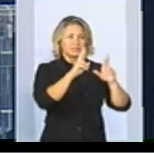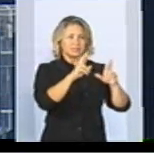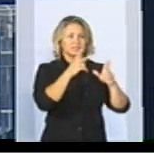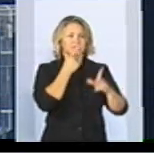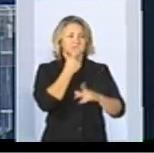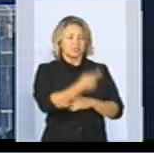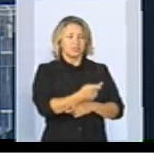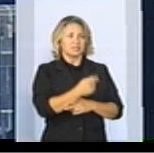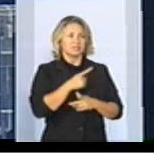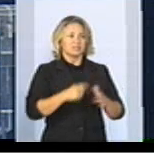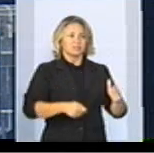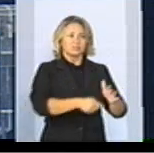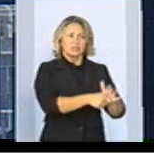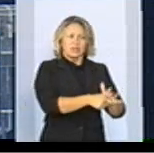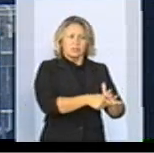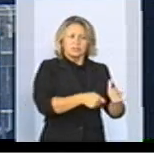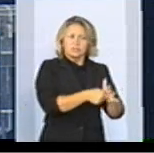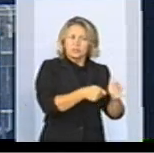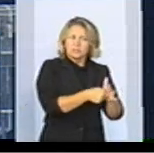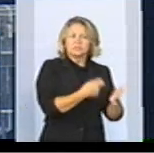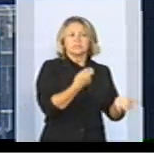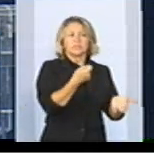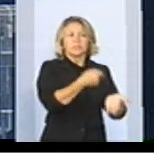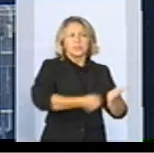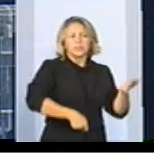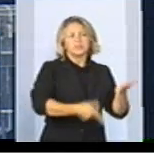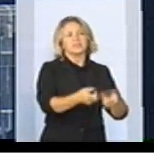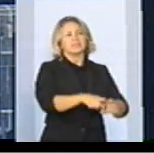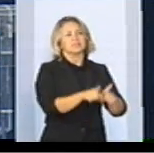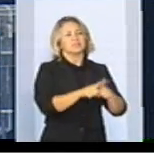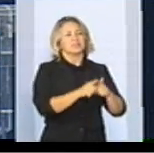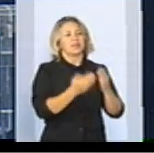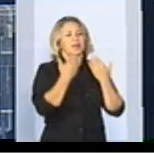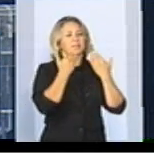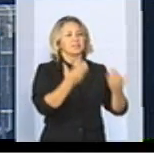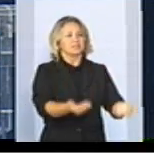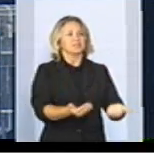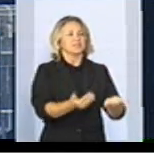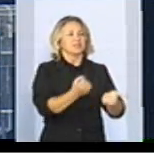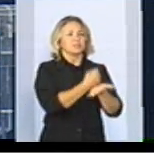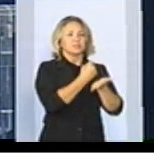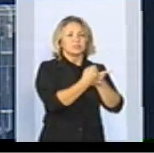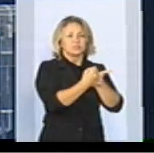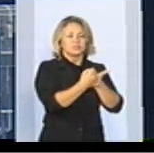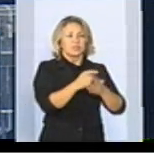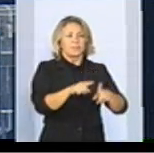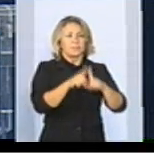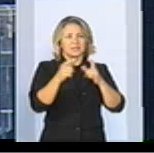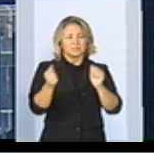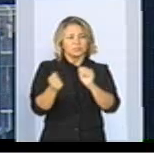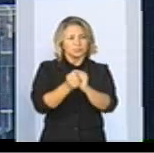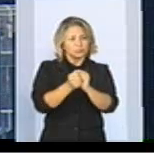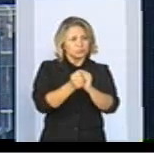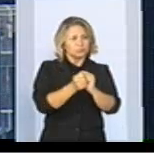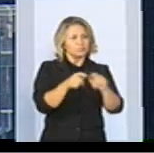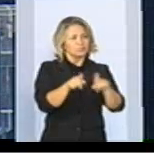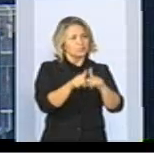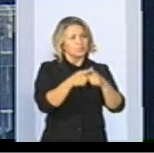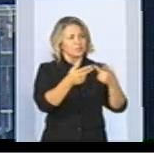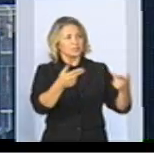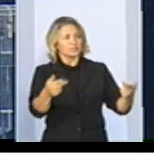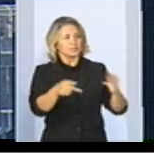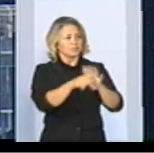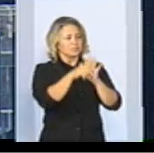medida cautelar para desobrigar a apresentação dos contratos. Esse fato, somado à forte desproporção de poder de negociação